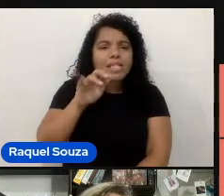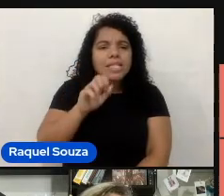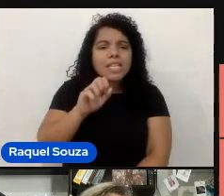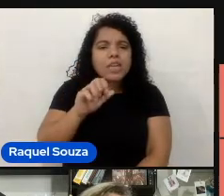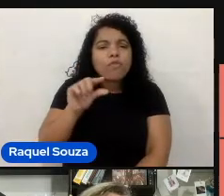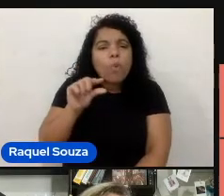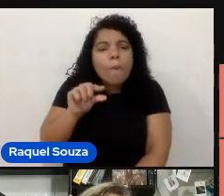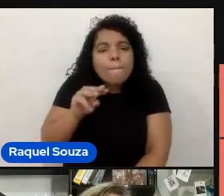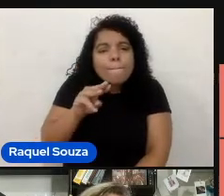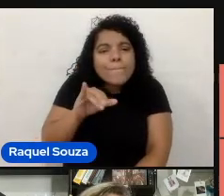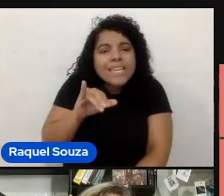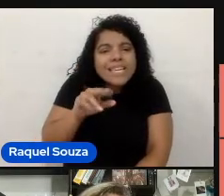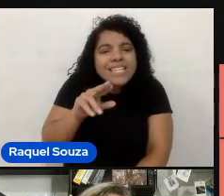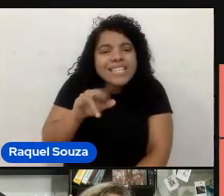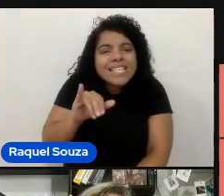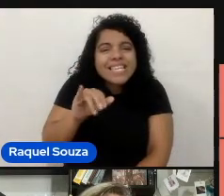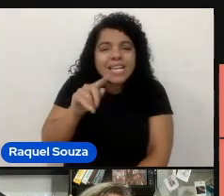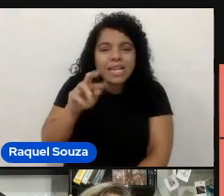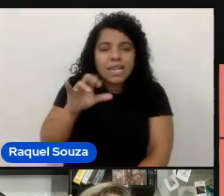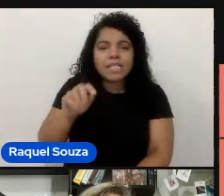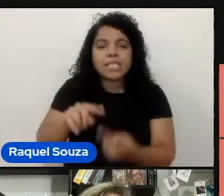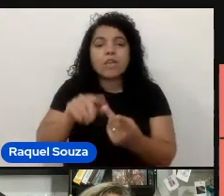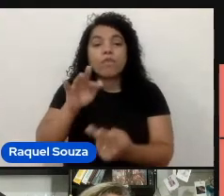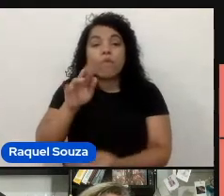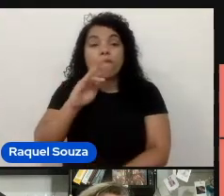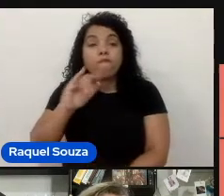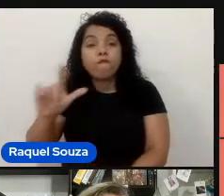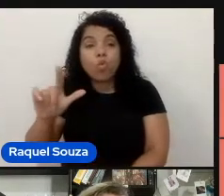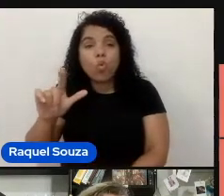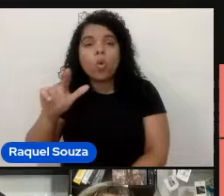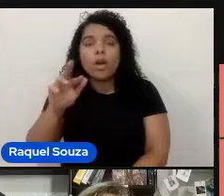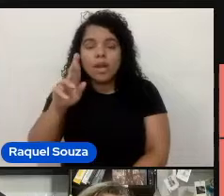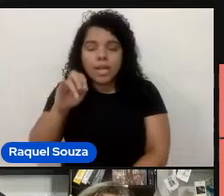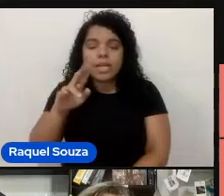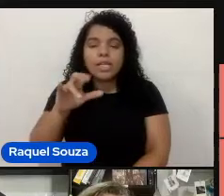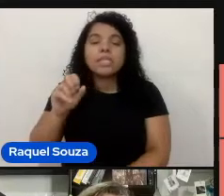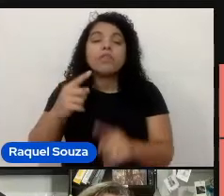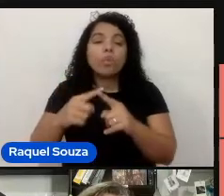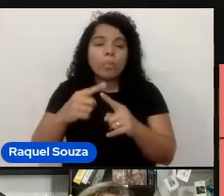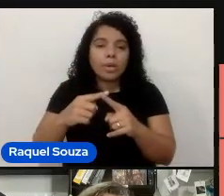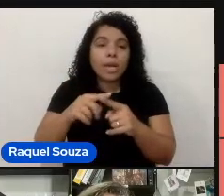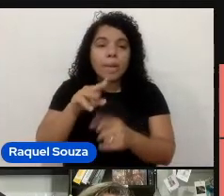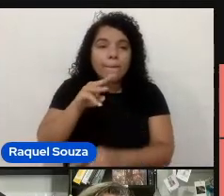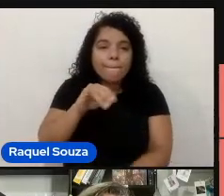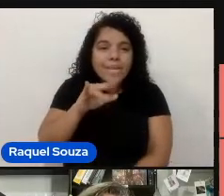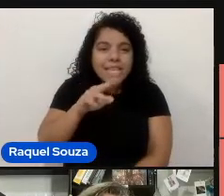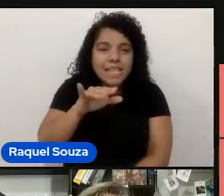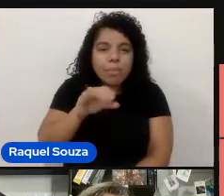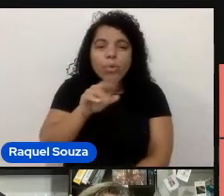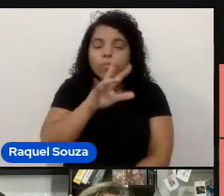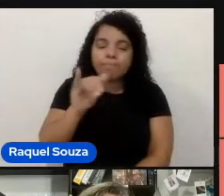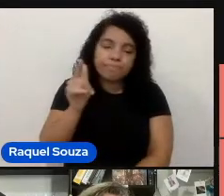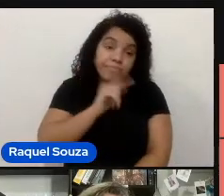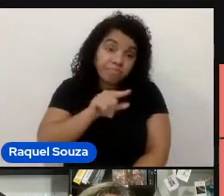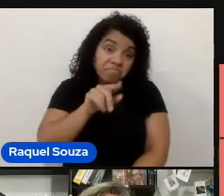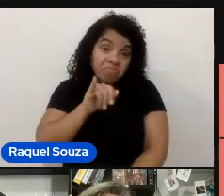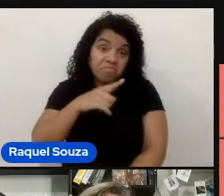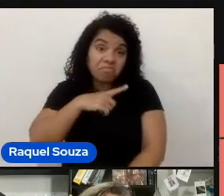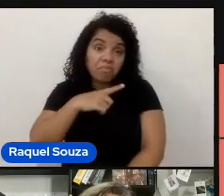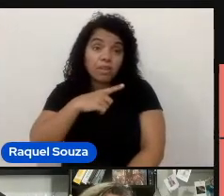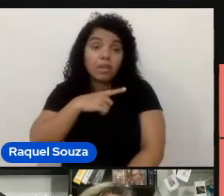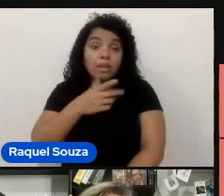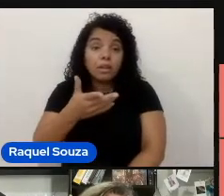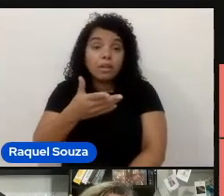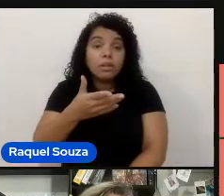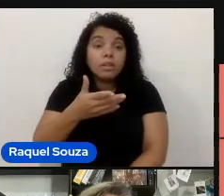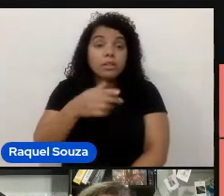regressivo, tá? E um full regressivo. Por que isso? Porque o mínimo ali vai garantir, se